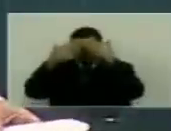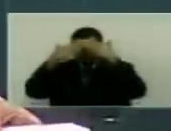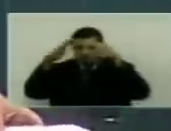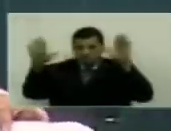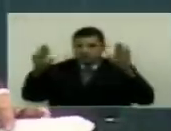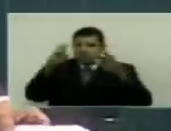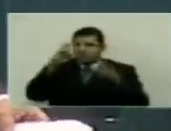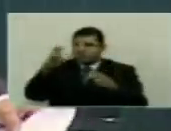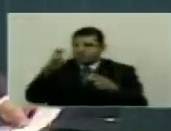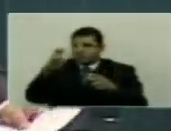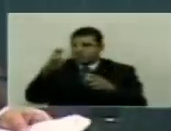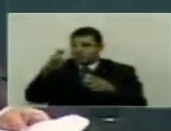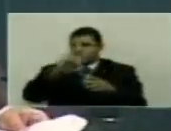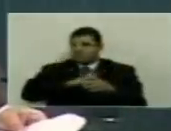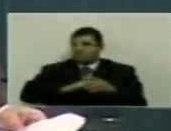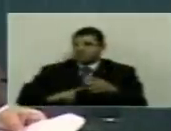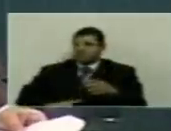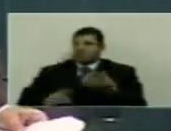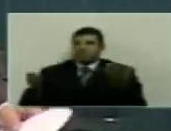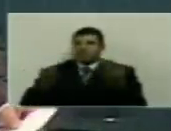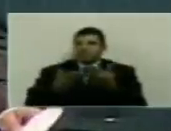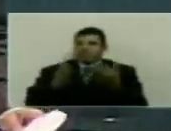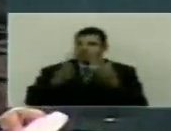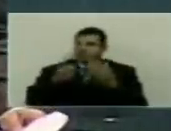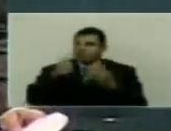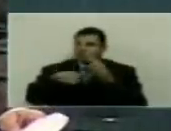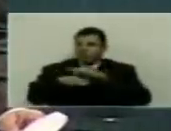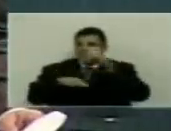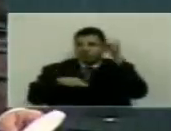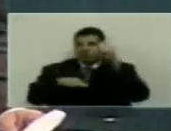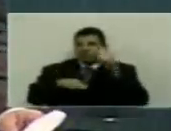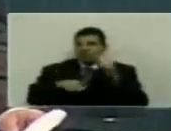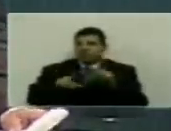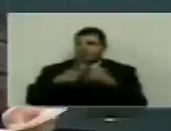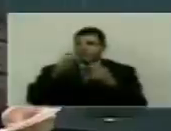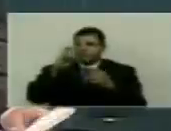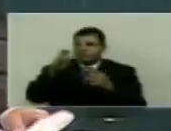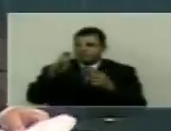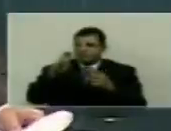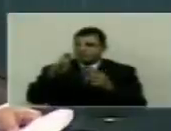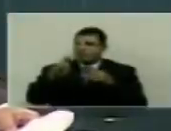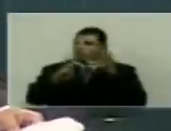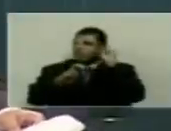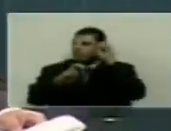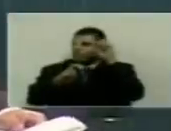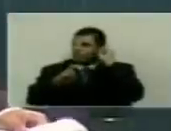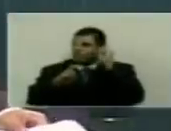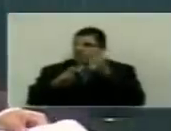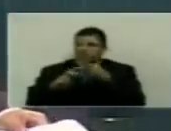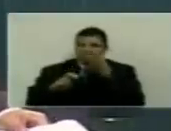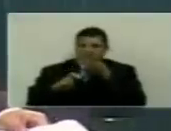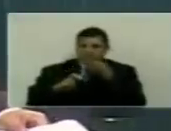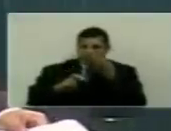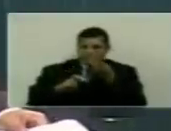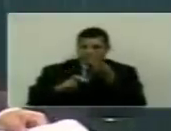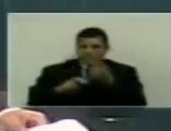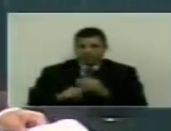explanação. 5 deputados. Agora já temos um pouco mais. Mas 5 ouviram a sua